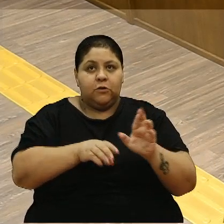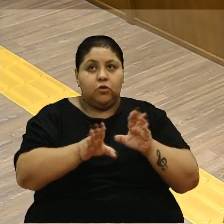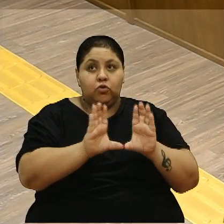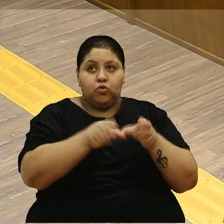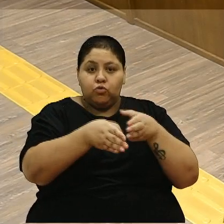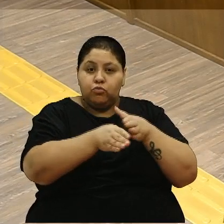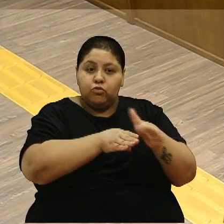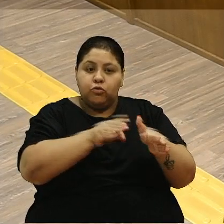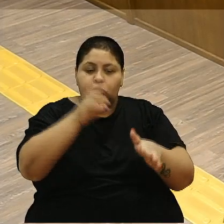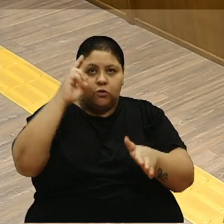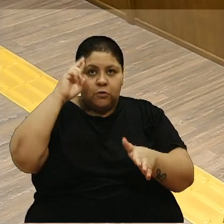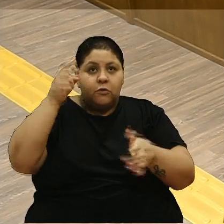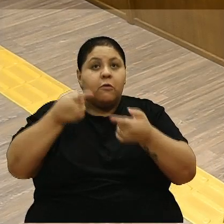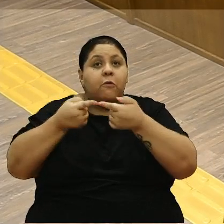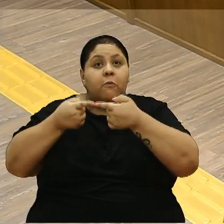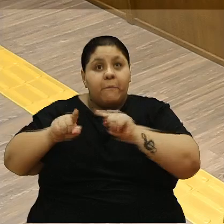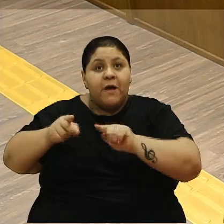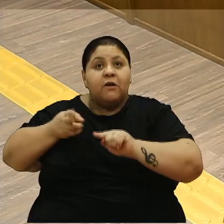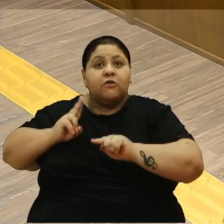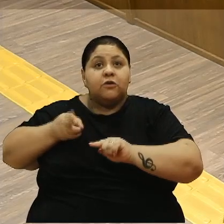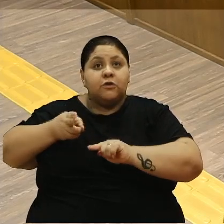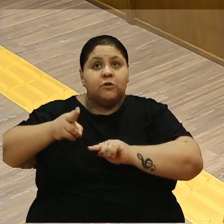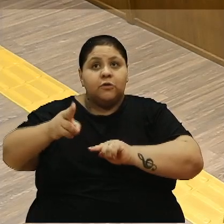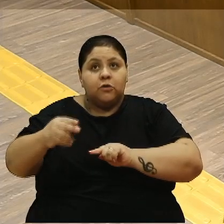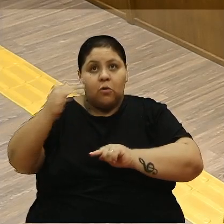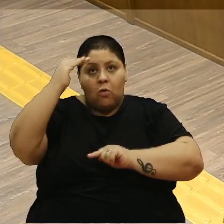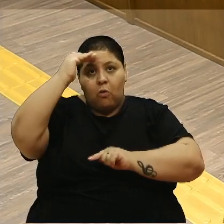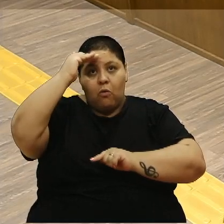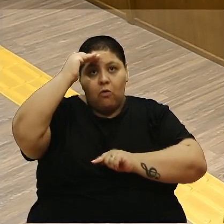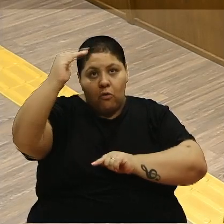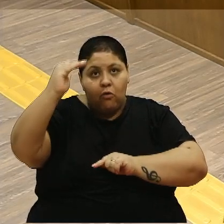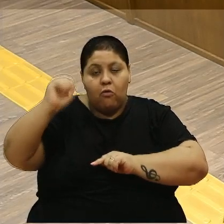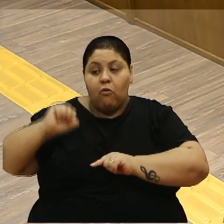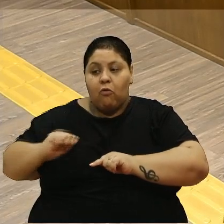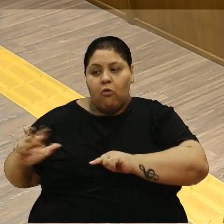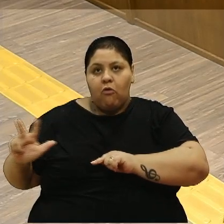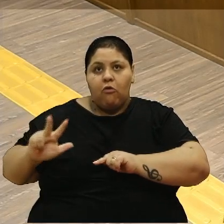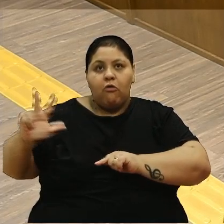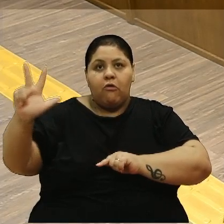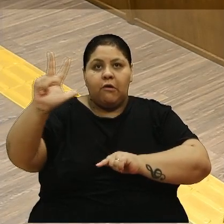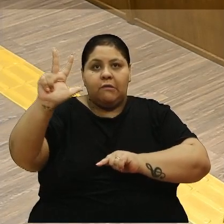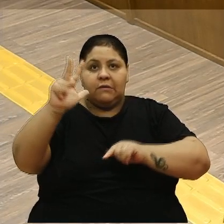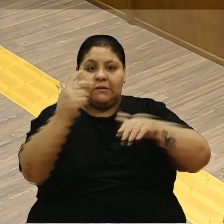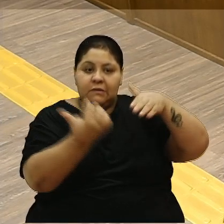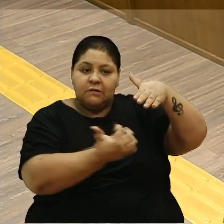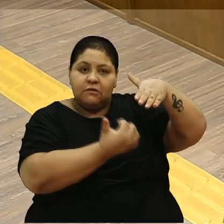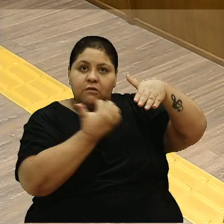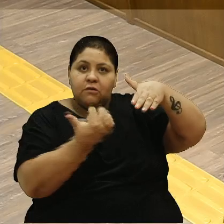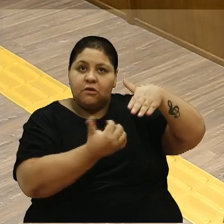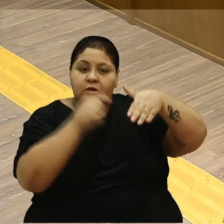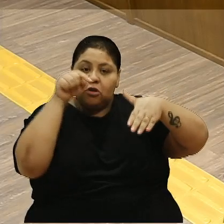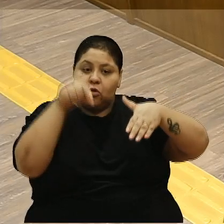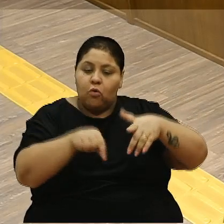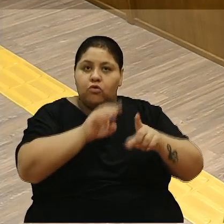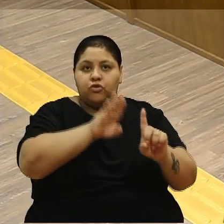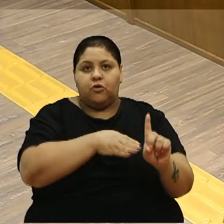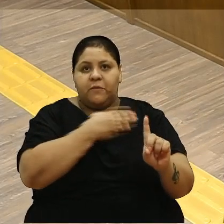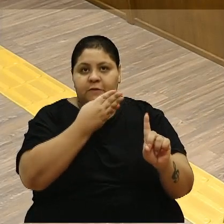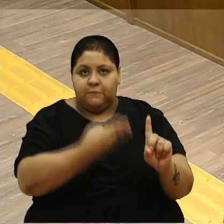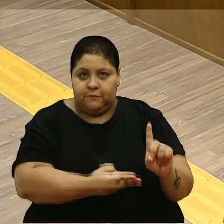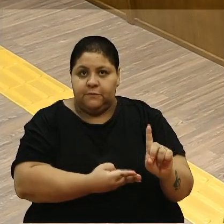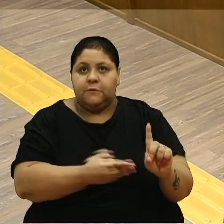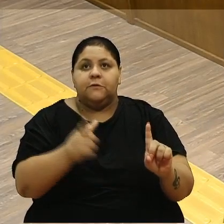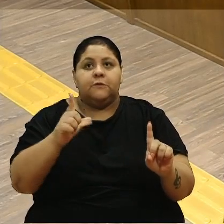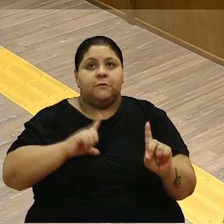Diretores. Mas nós vamos seguir com respeito, valorizando a empresa que foi homenageada.